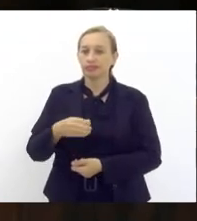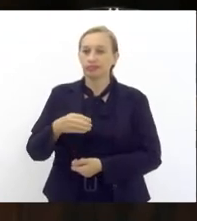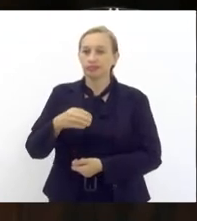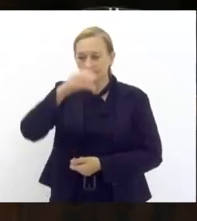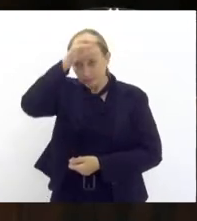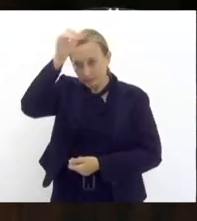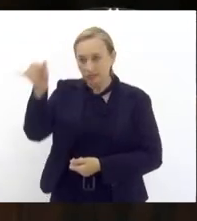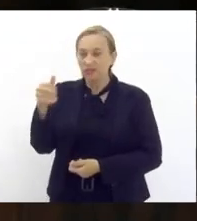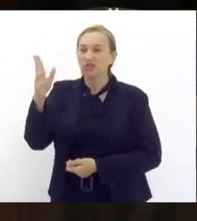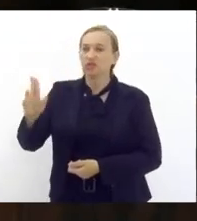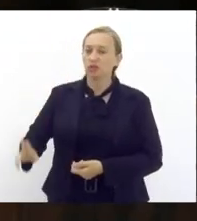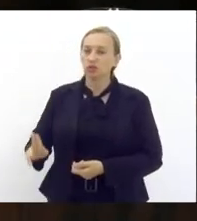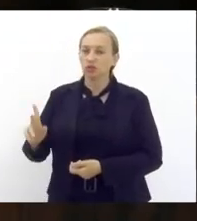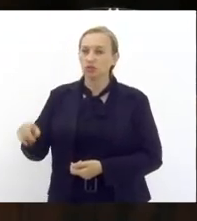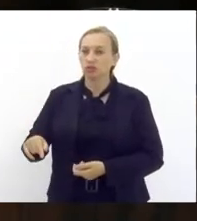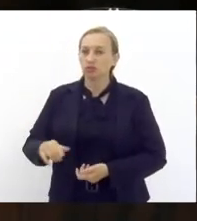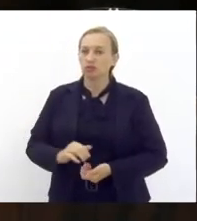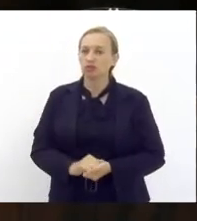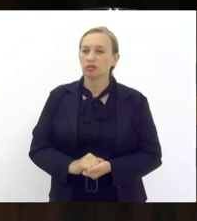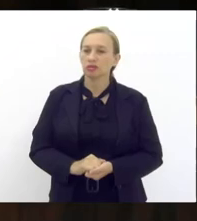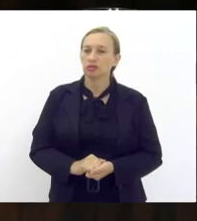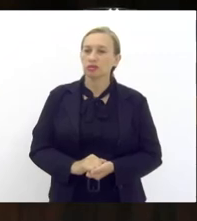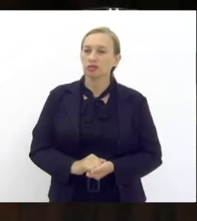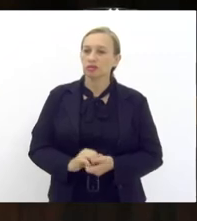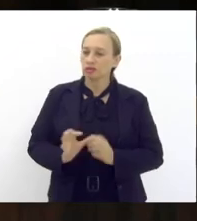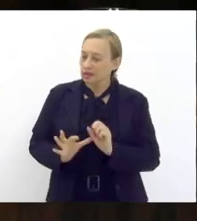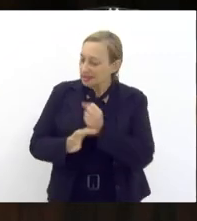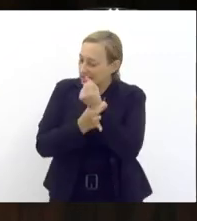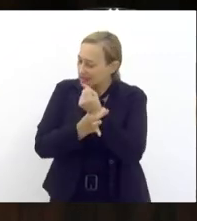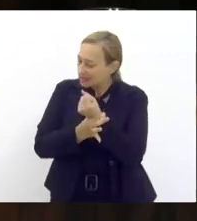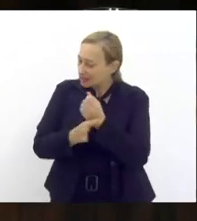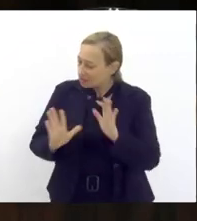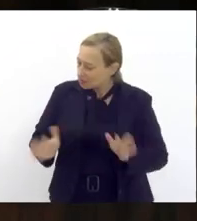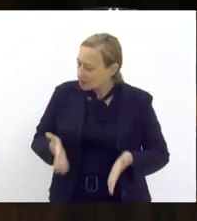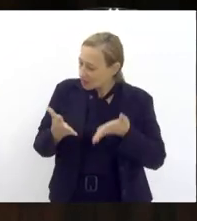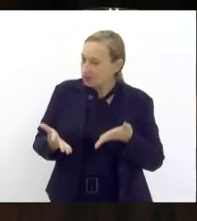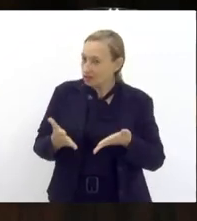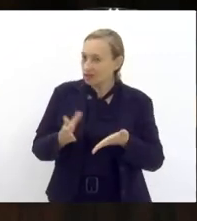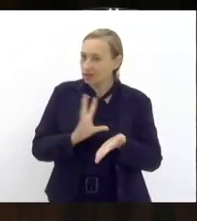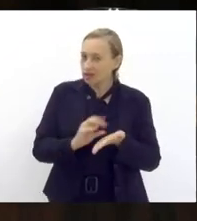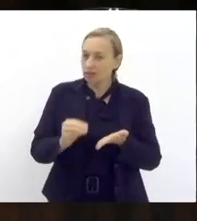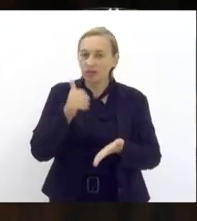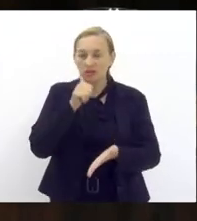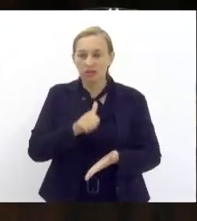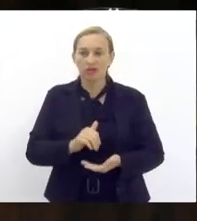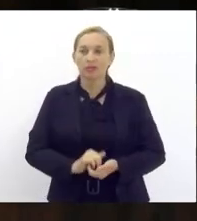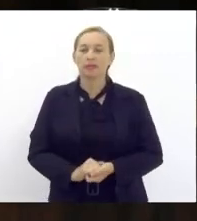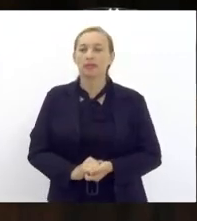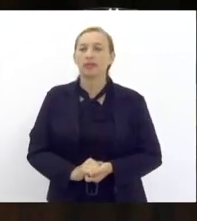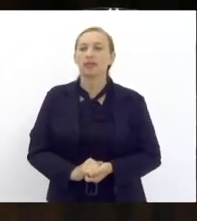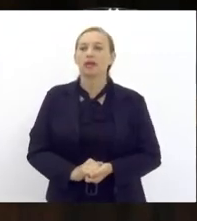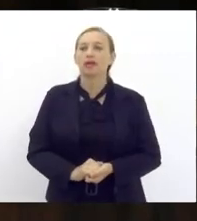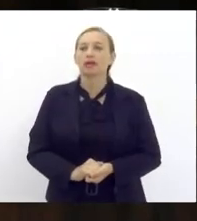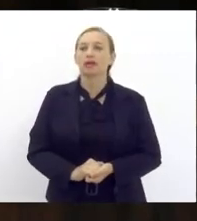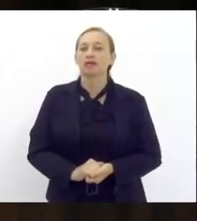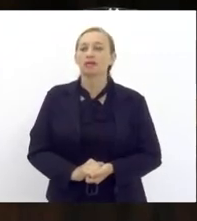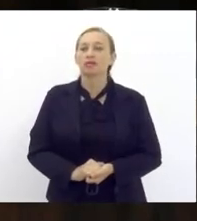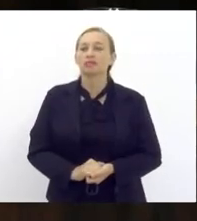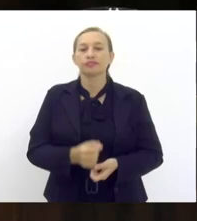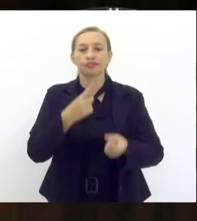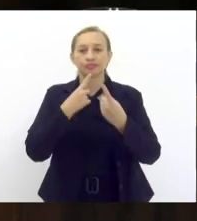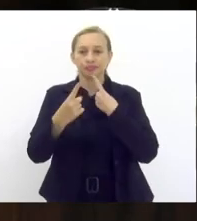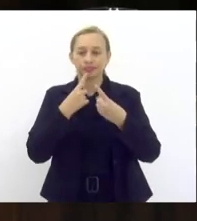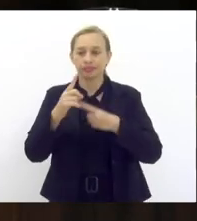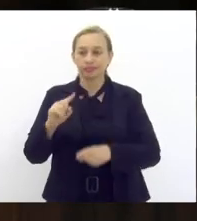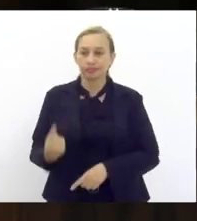aqui do meu lado, passando confiança, segurança, que é uma incentivadora da pauta das mulheres. Vamos lá. Em